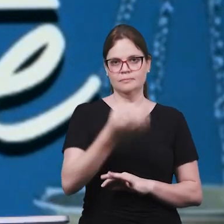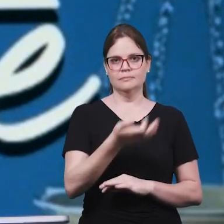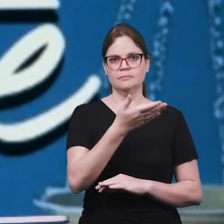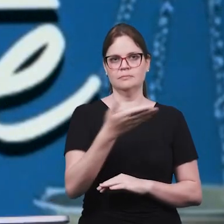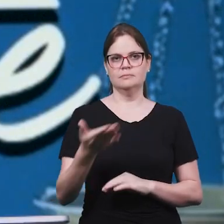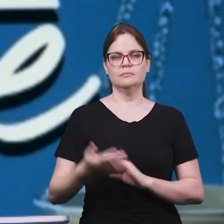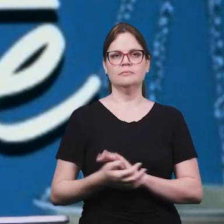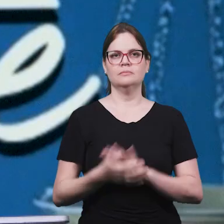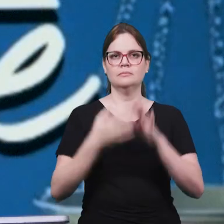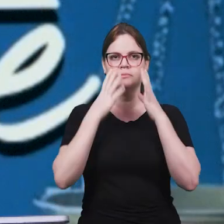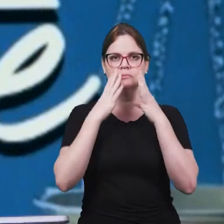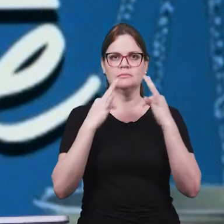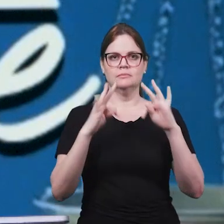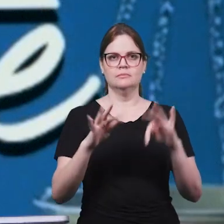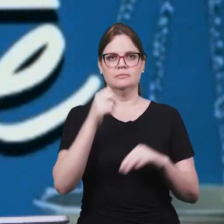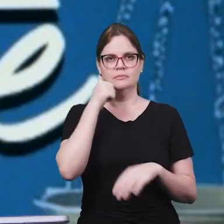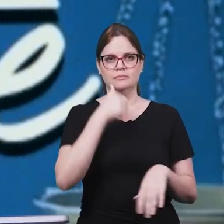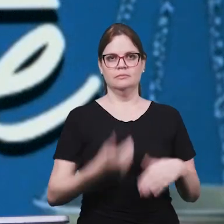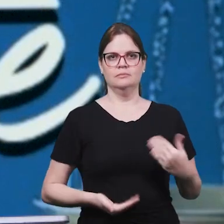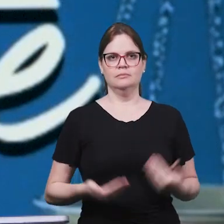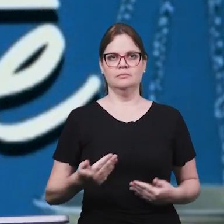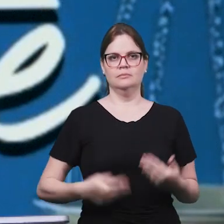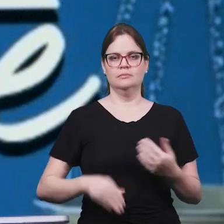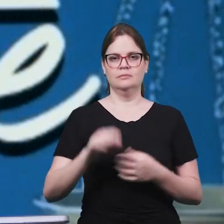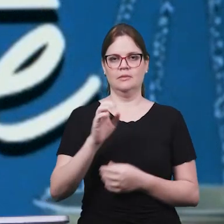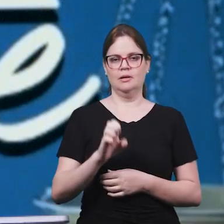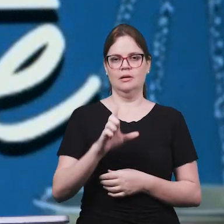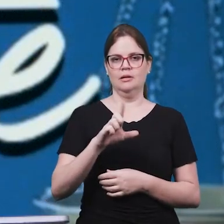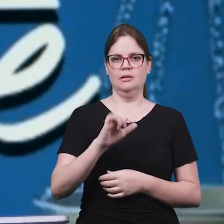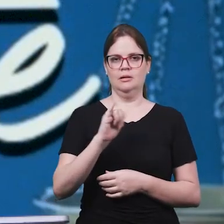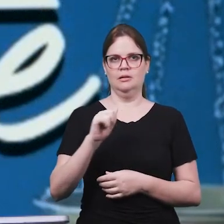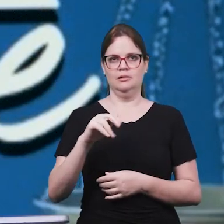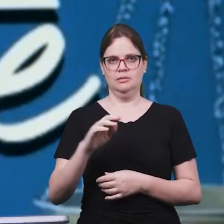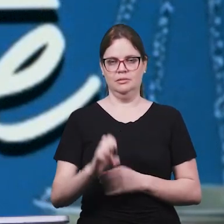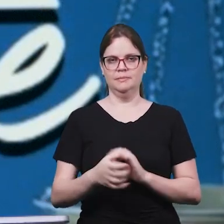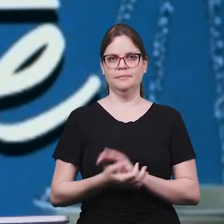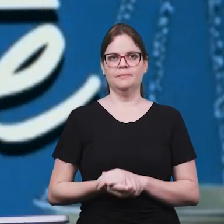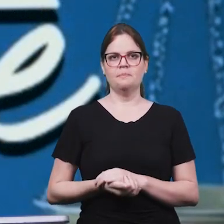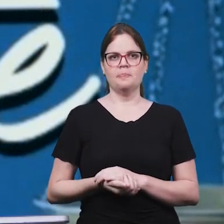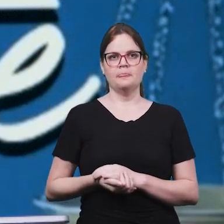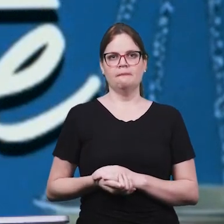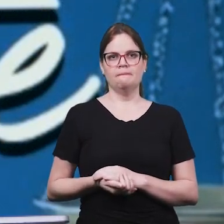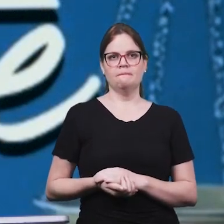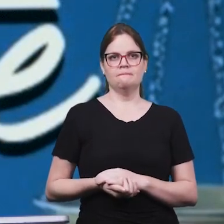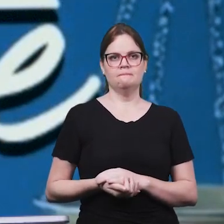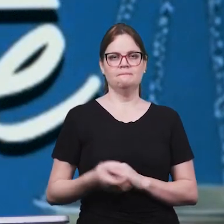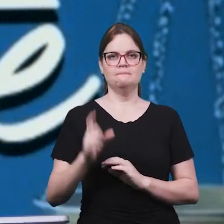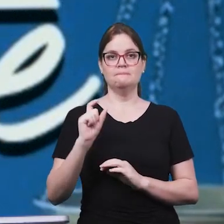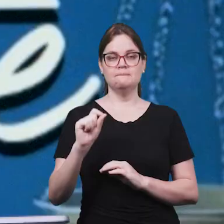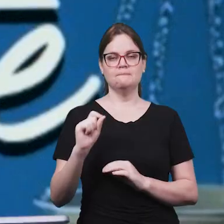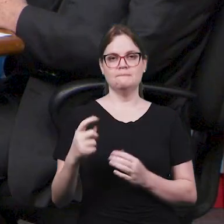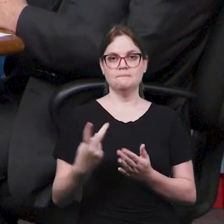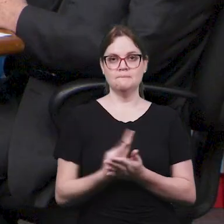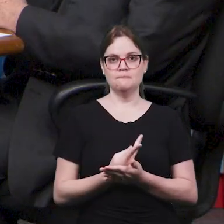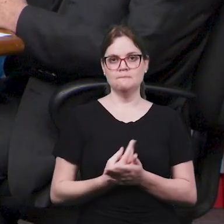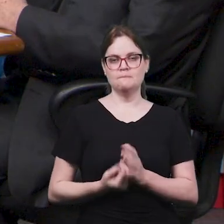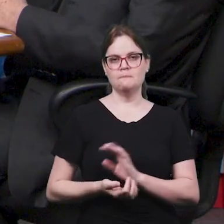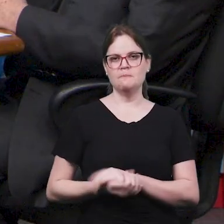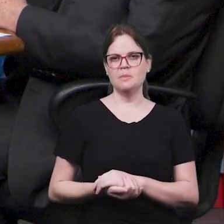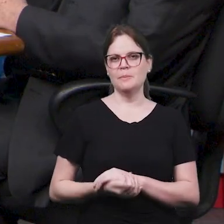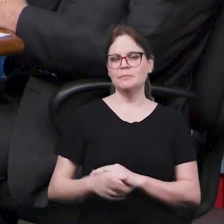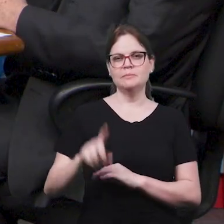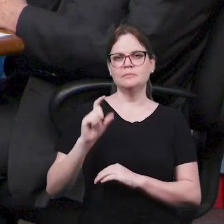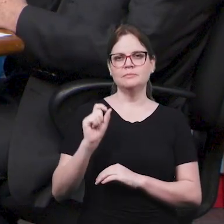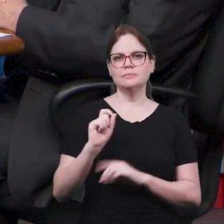e a palavra, o testemunho da nossa irmã, a professora Eliane Ferreira. Então, Eliane, o que acontece? O